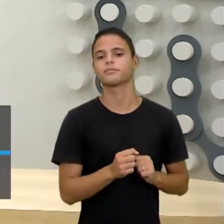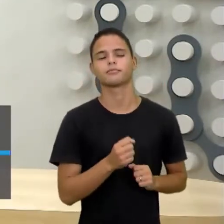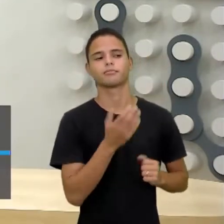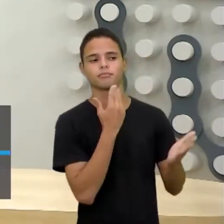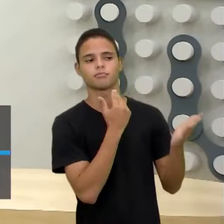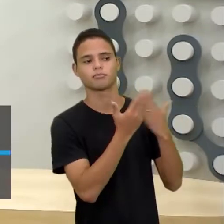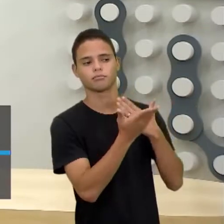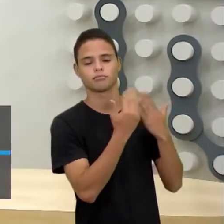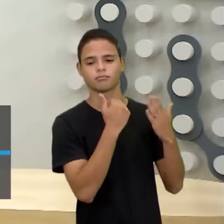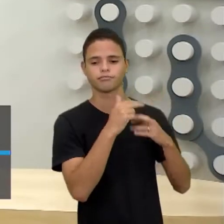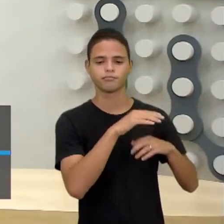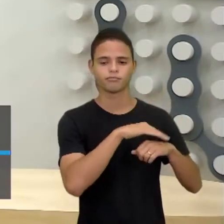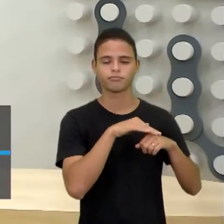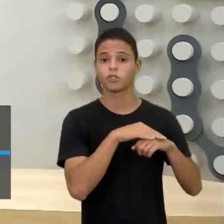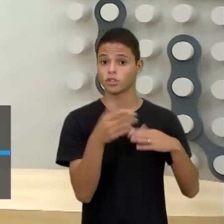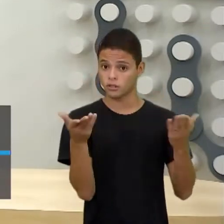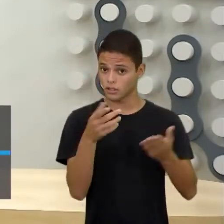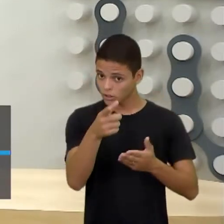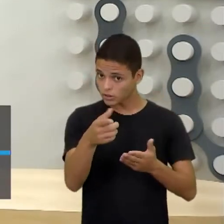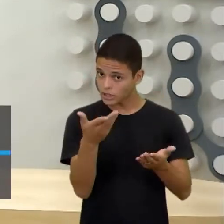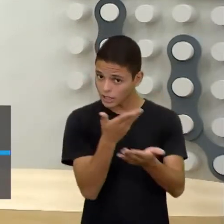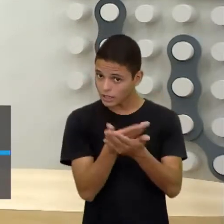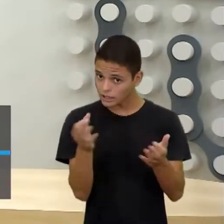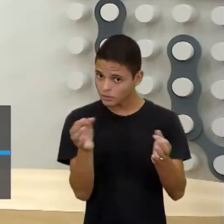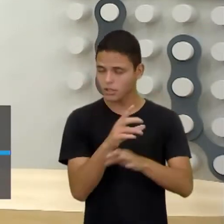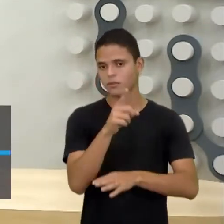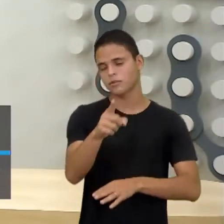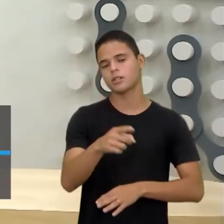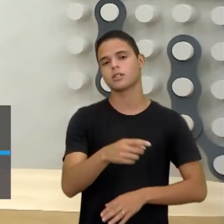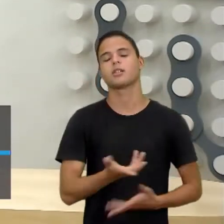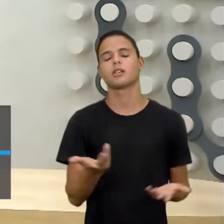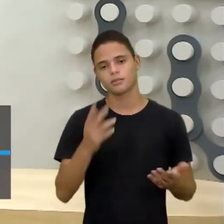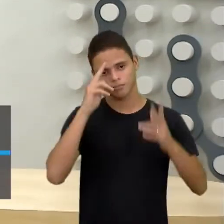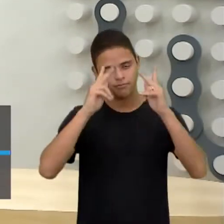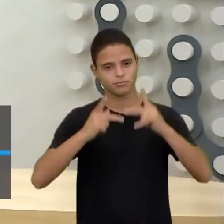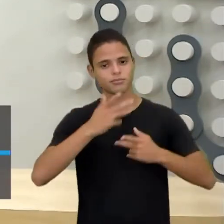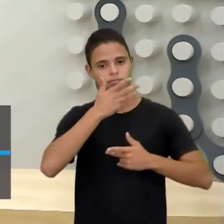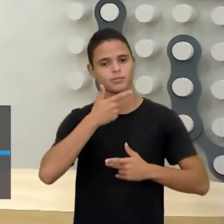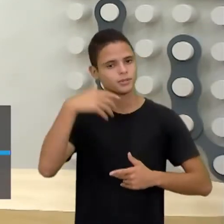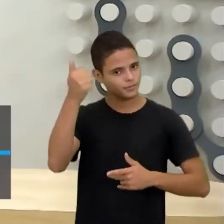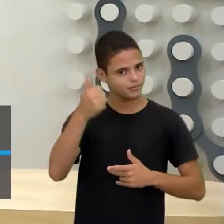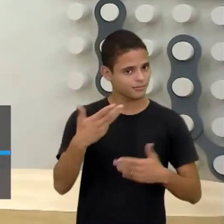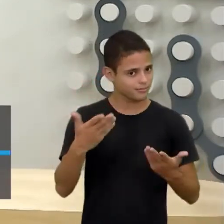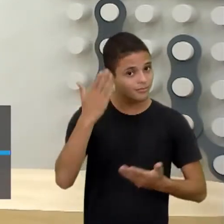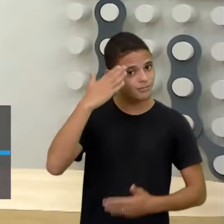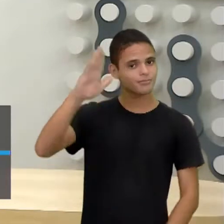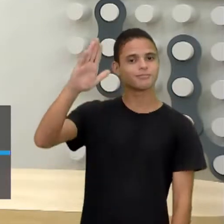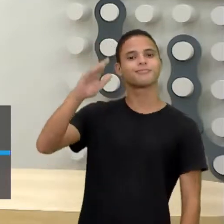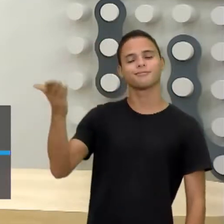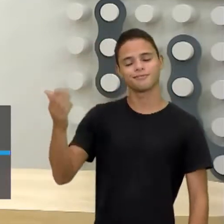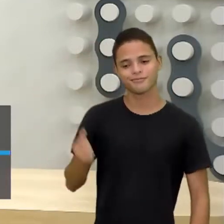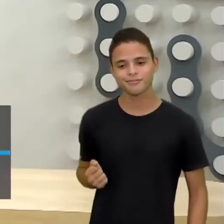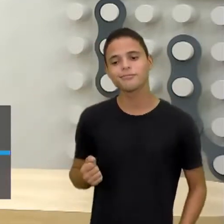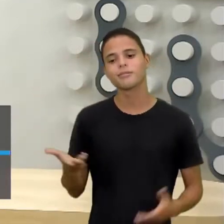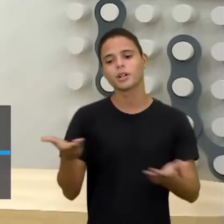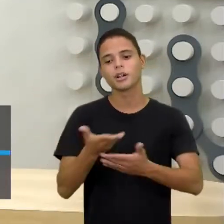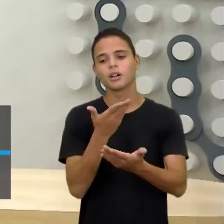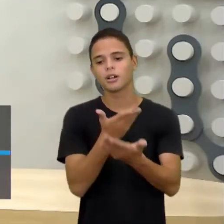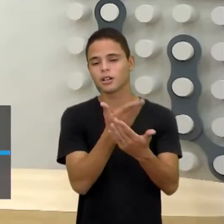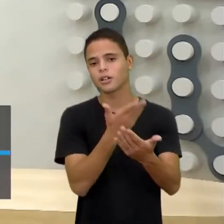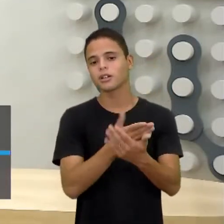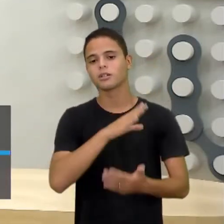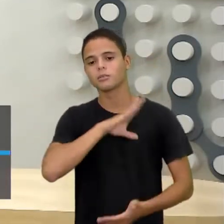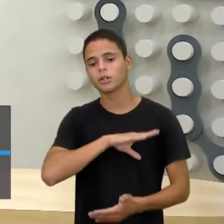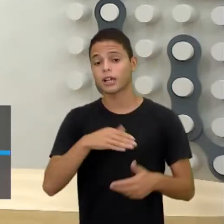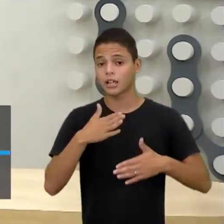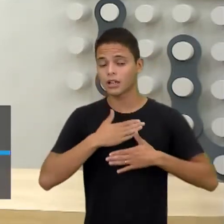arte da retórica. Você vai sair dessa aula um ser humano melhor. Olha quanta promessa. Estamos aqui mais uma vez para mais uma aula de língua portuguesa.